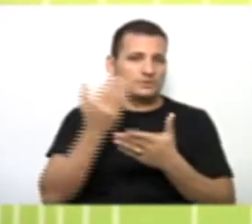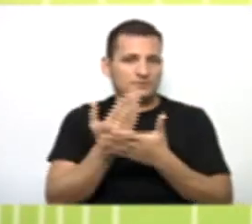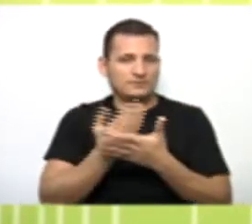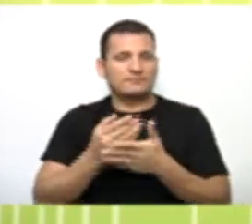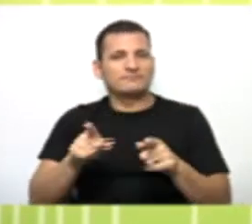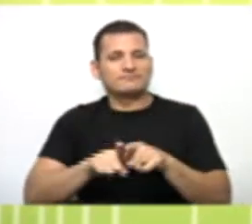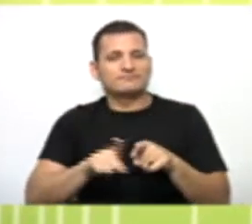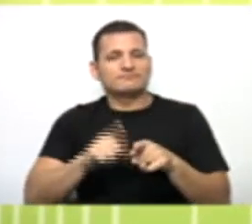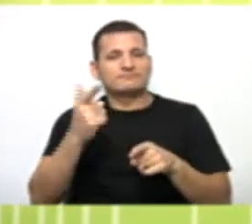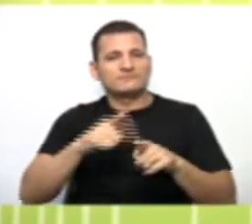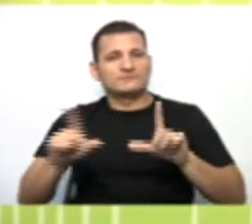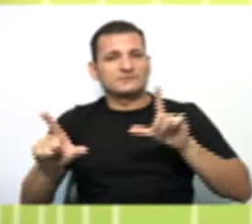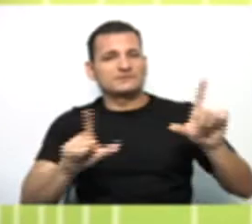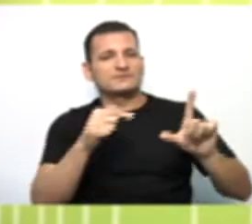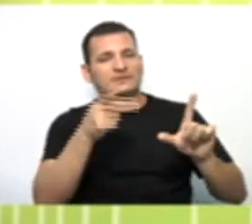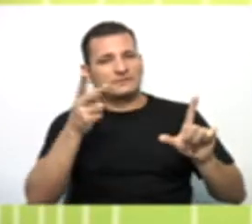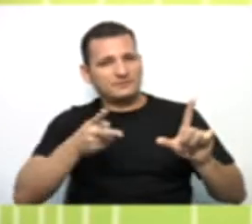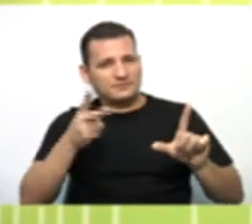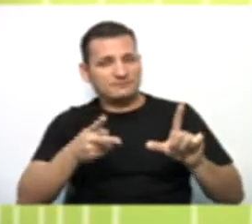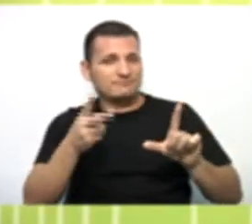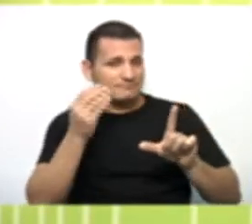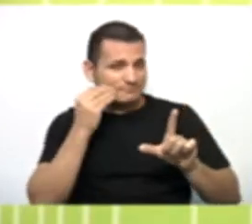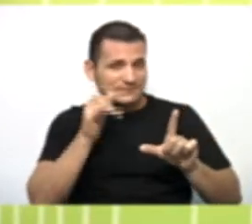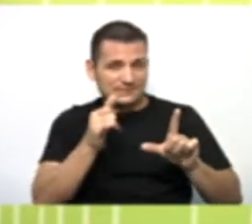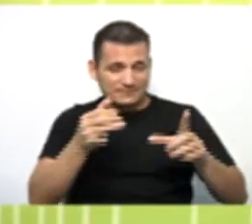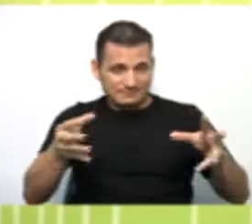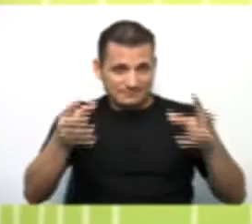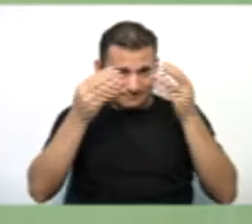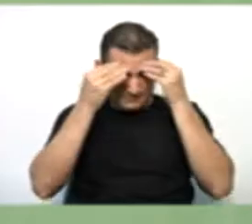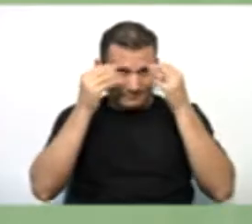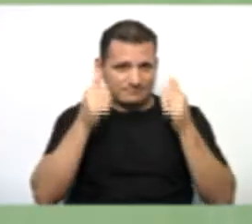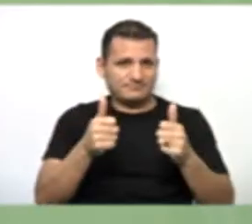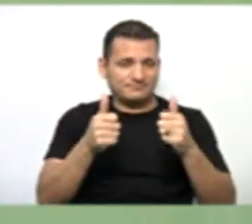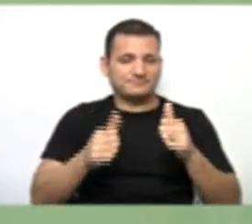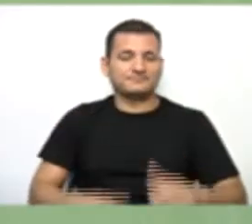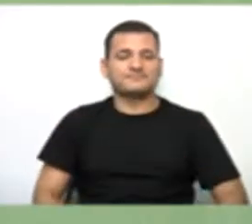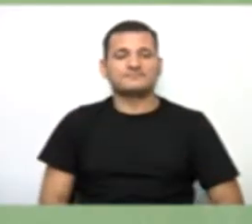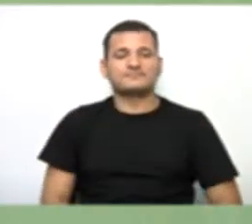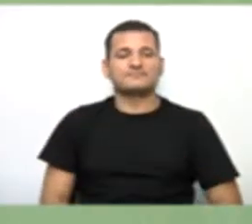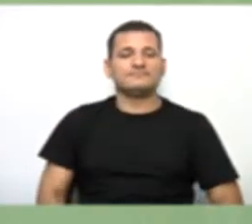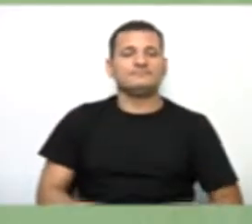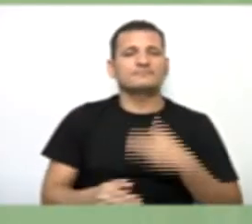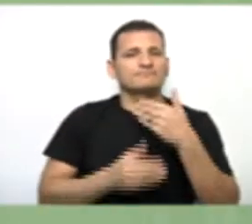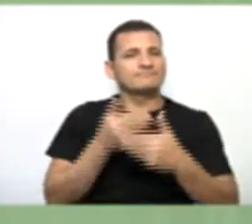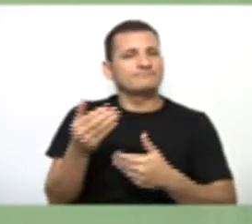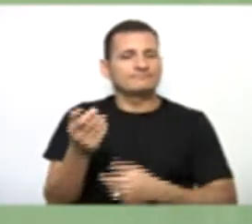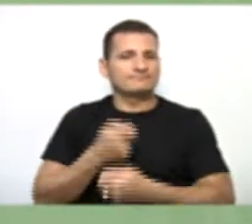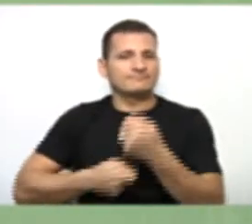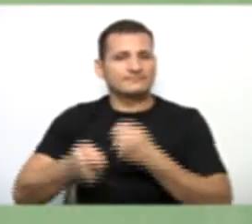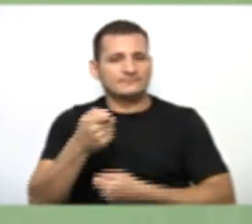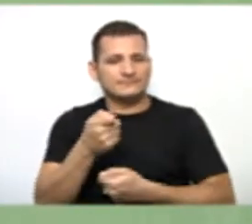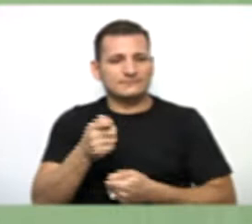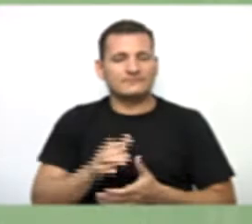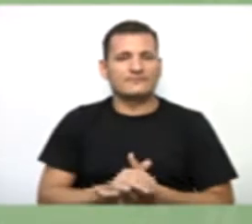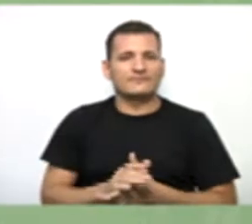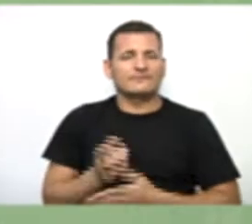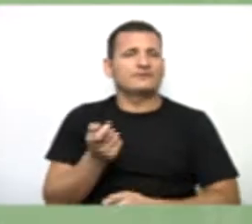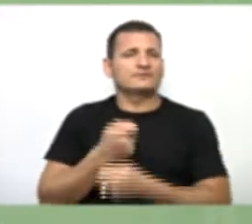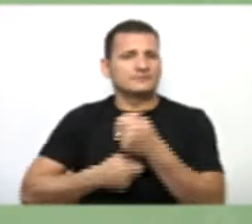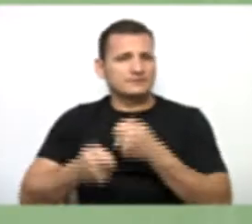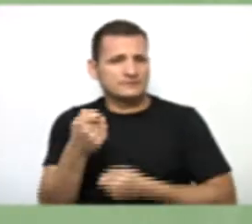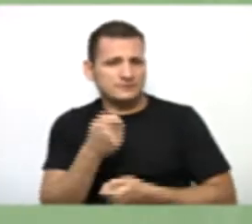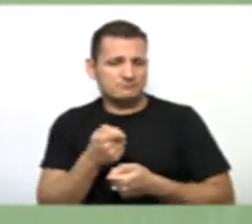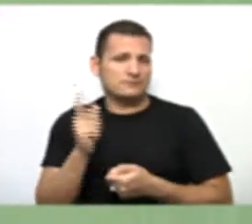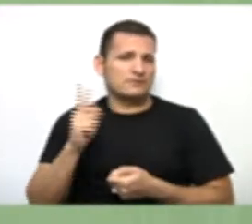tivermos esse slide, para ver se cola, tá bom? Olha aí, processo de negociação. Numa negociação,